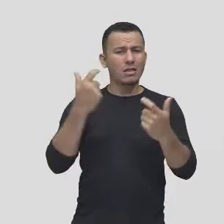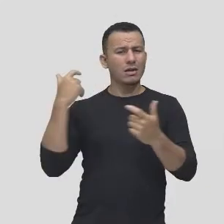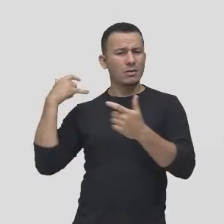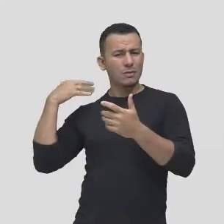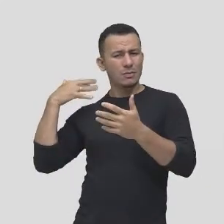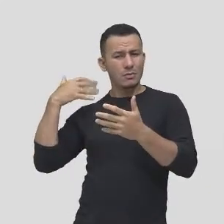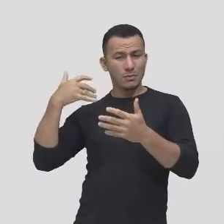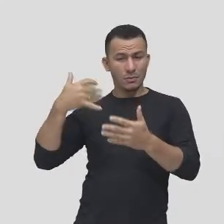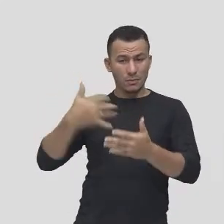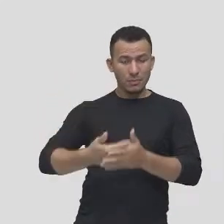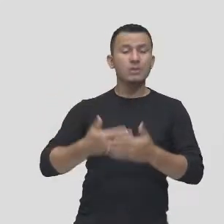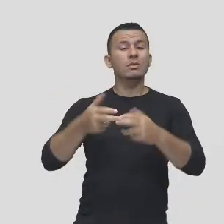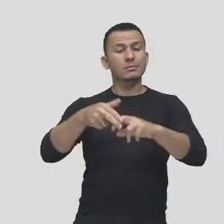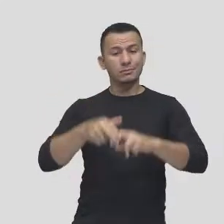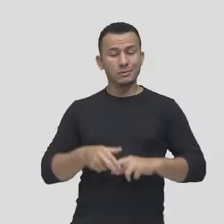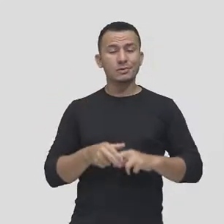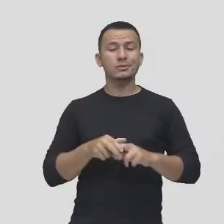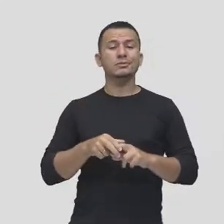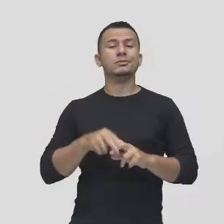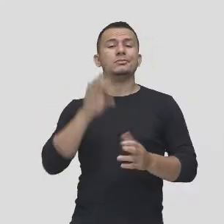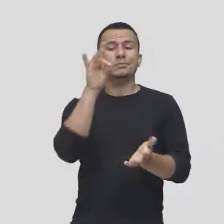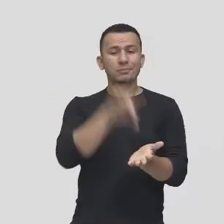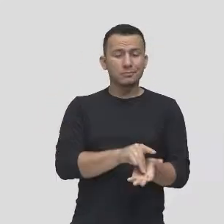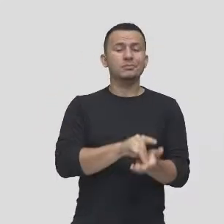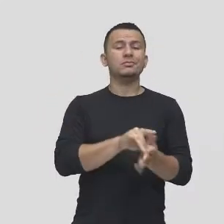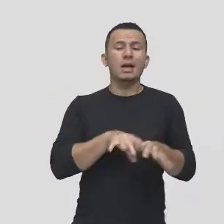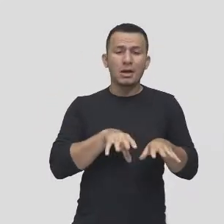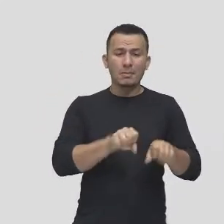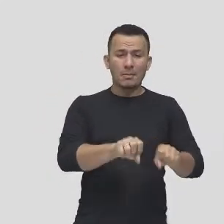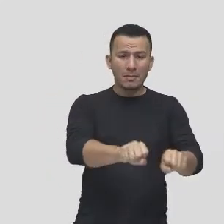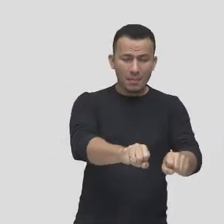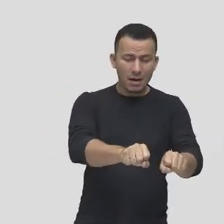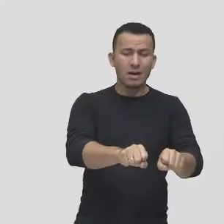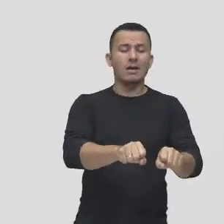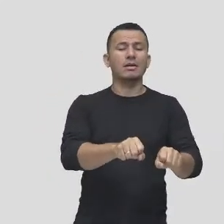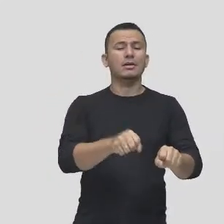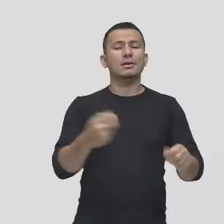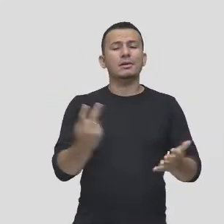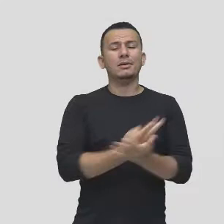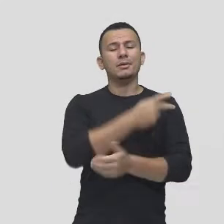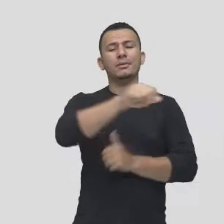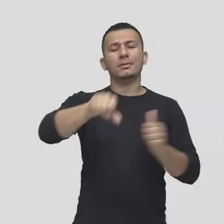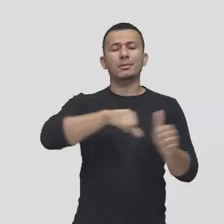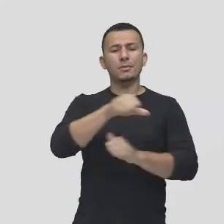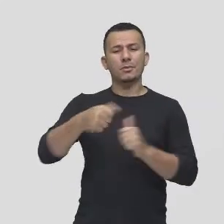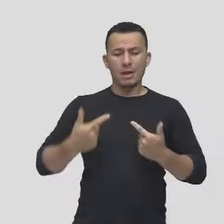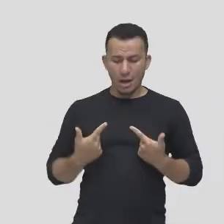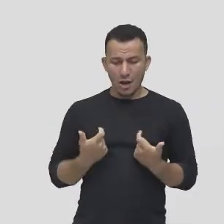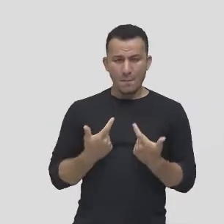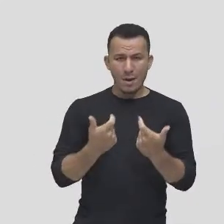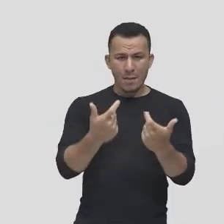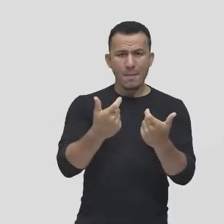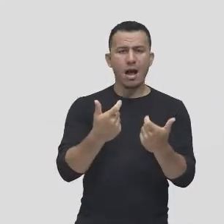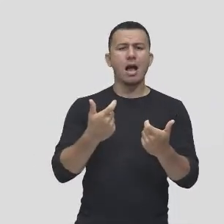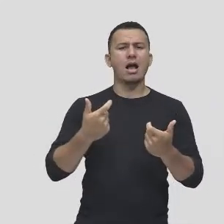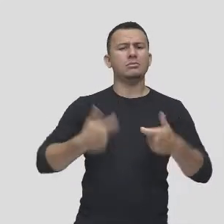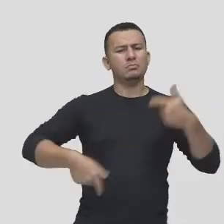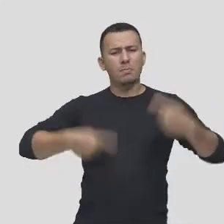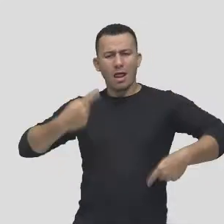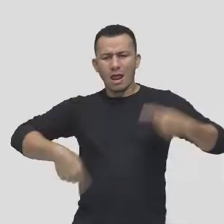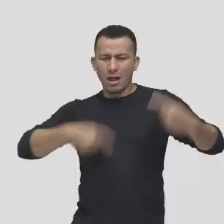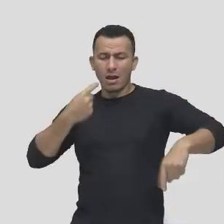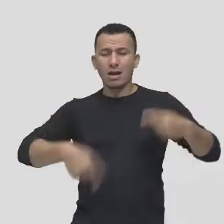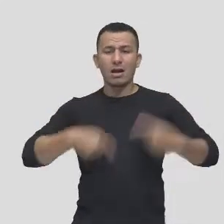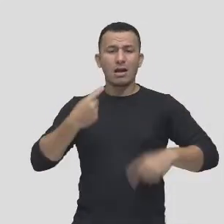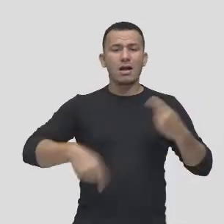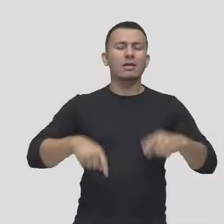o que era uma definição de território até um determinado período do tempo, acabou mudando. Acontece uma guerra, acontece um conflito,